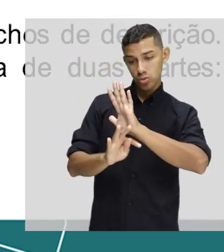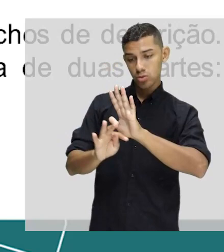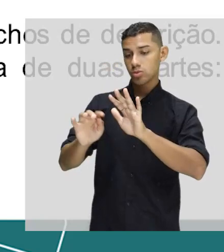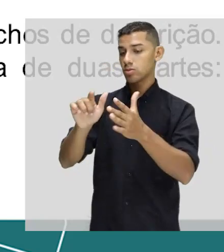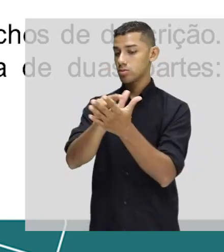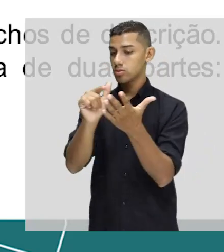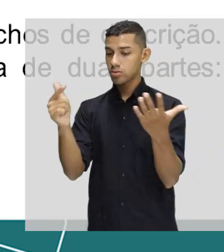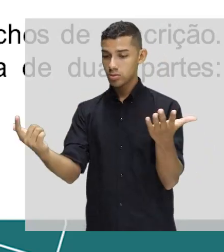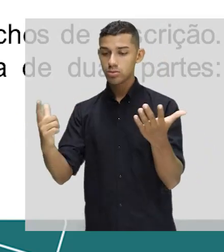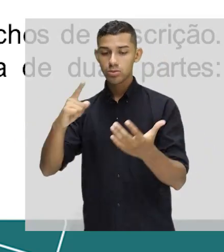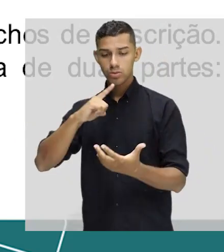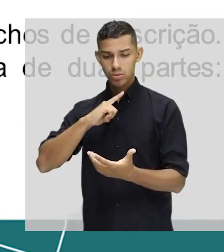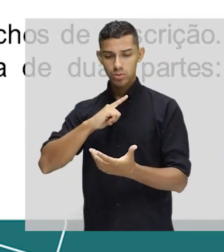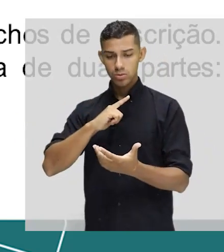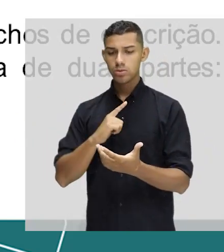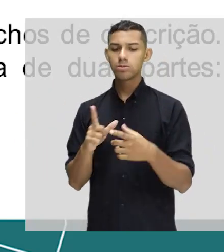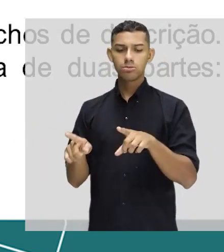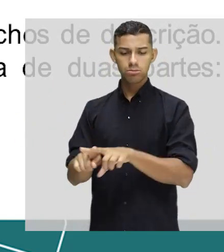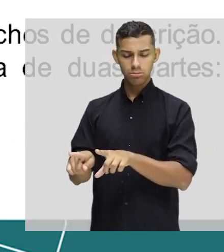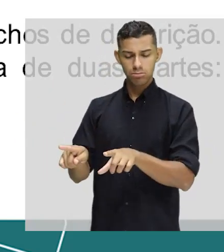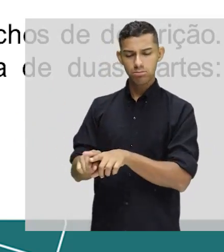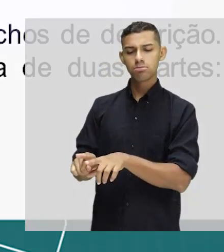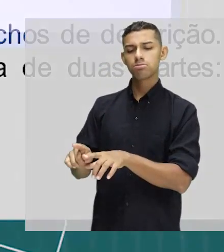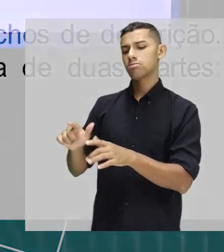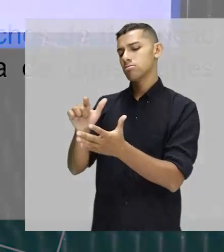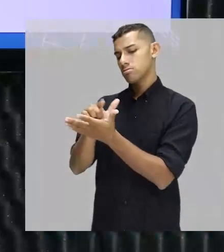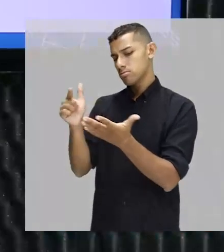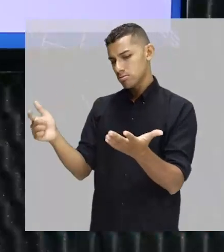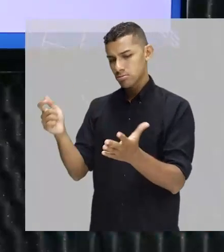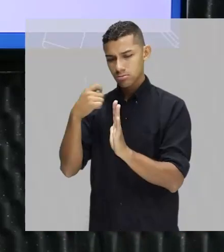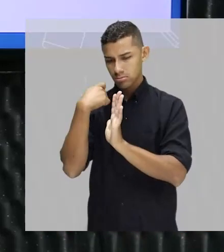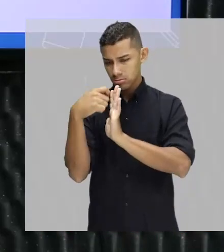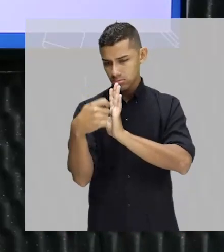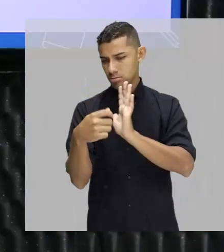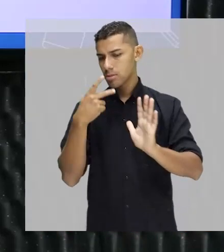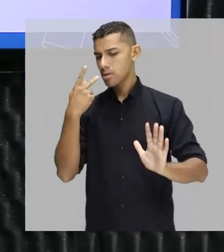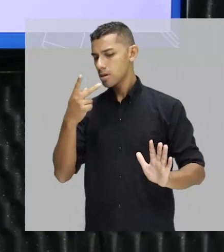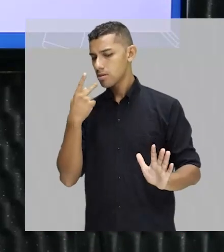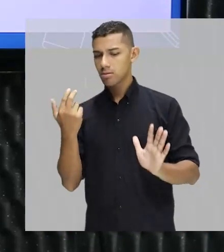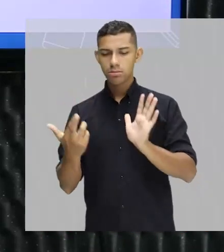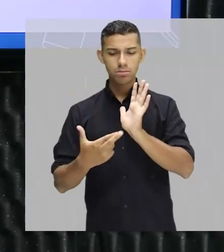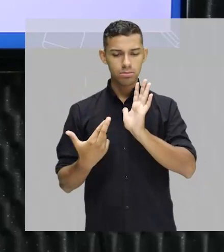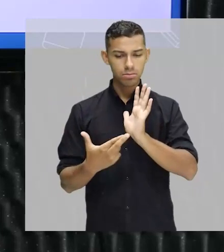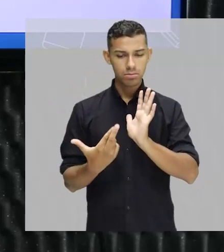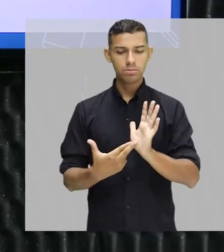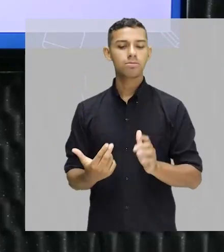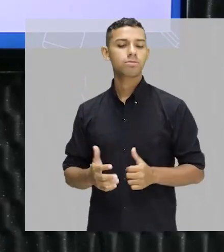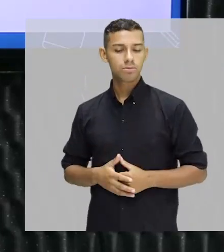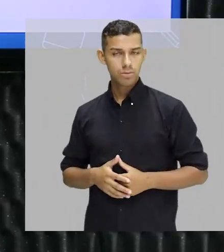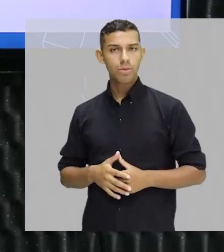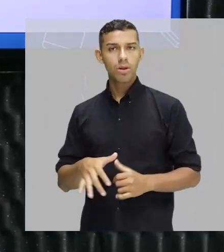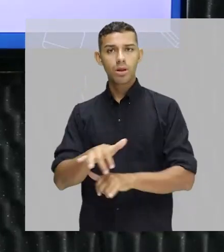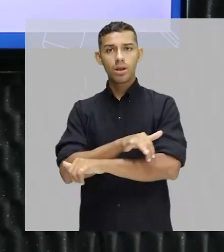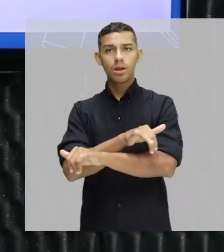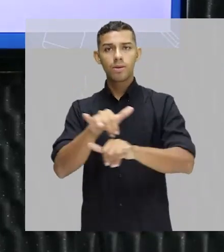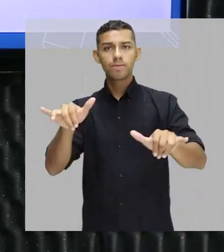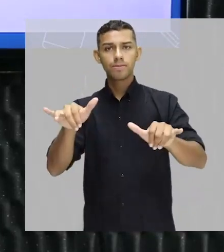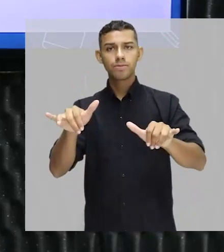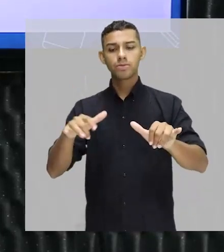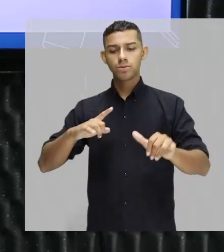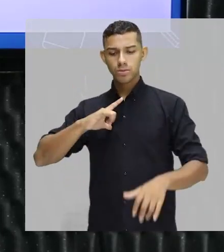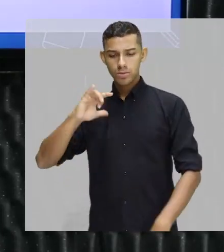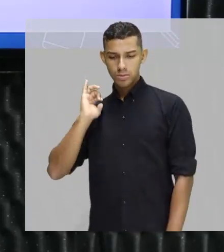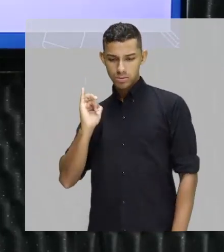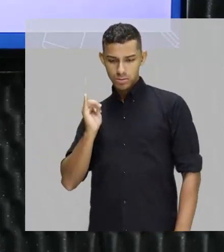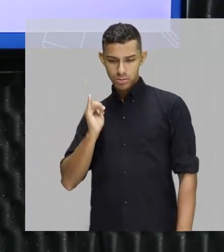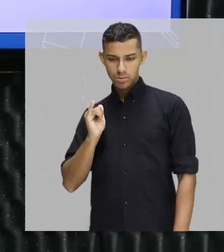jornalístico e pode ser vinculado em jornais, escritos e falados e em revistas. Na notícia predomina a narração